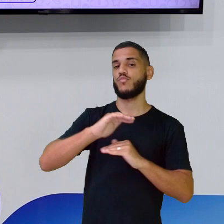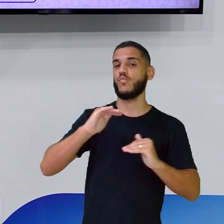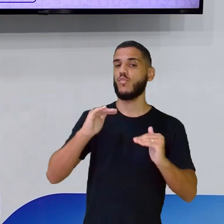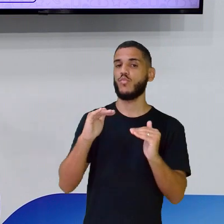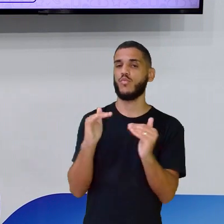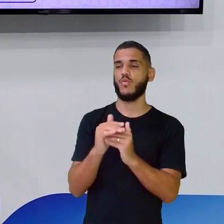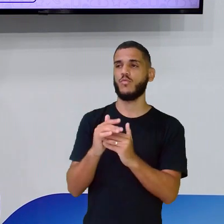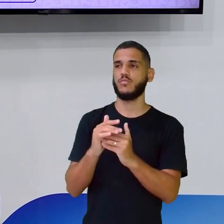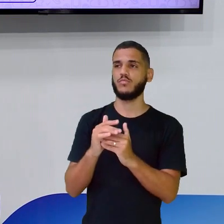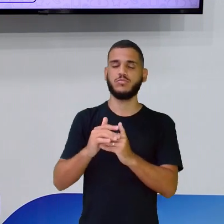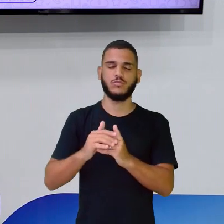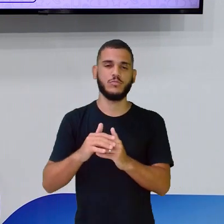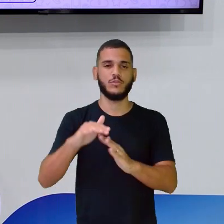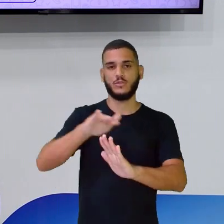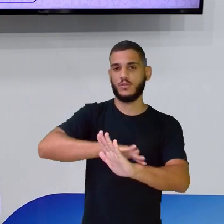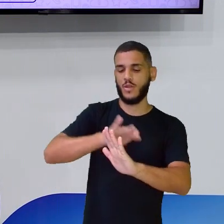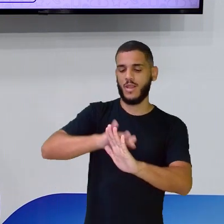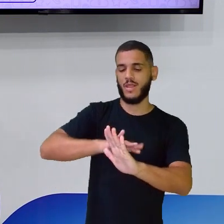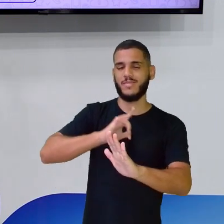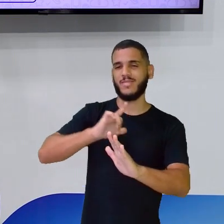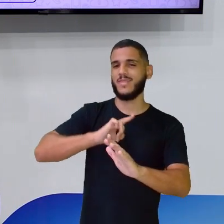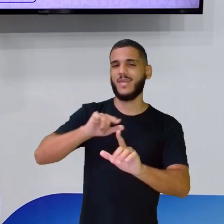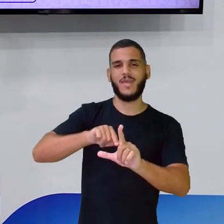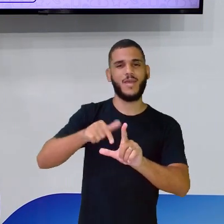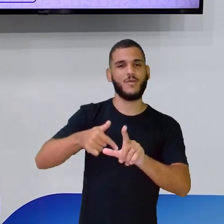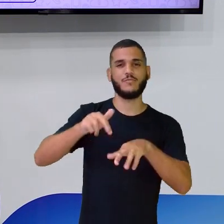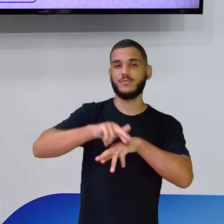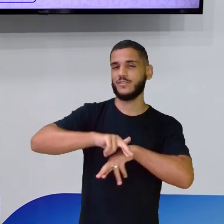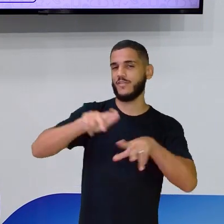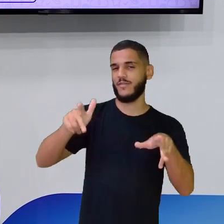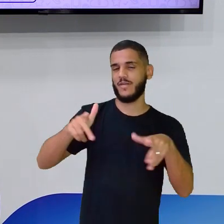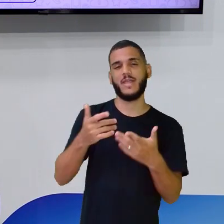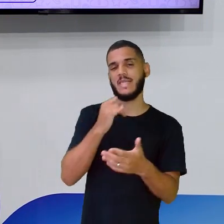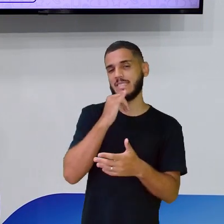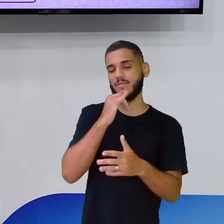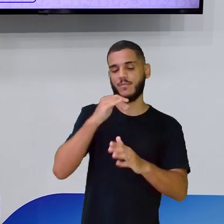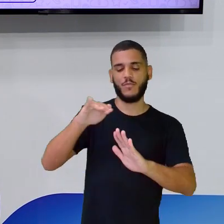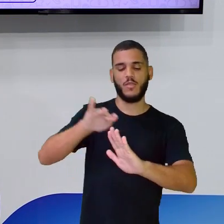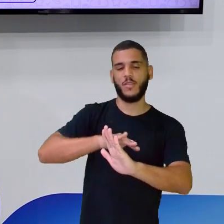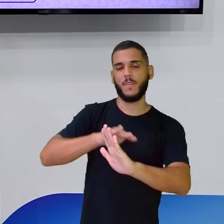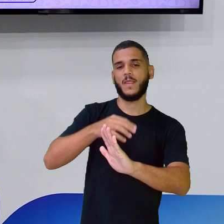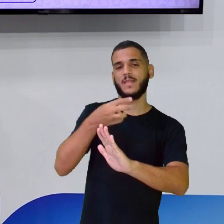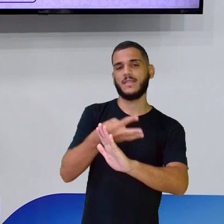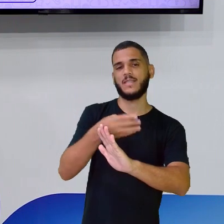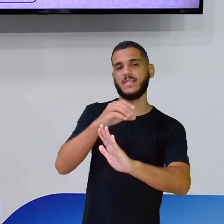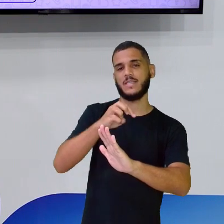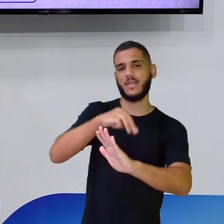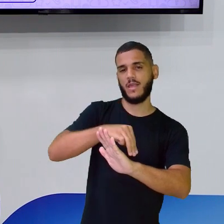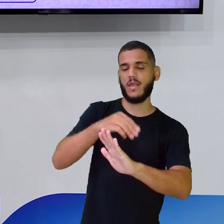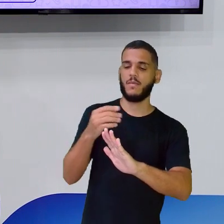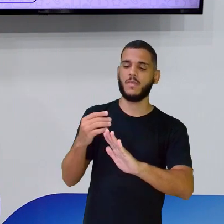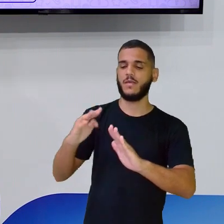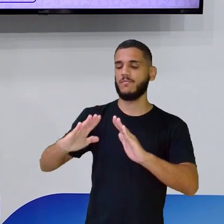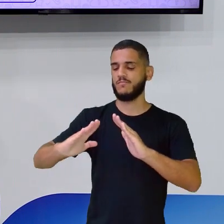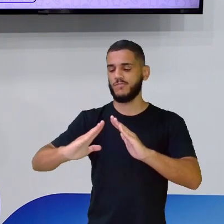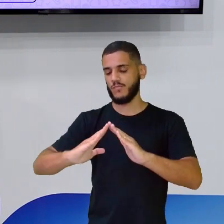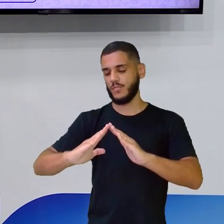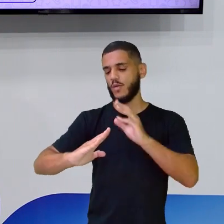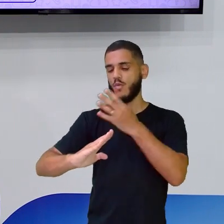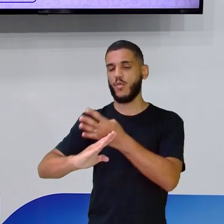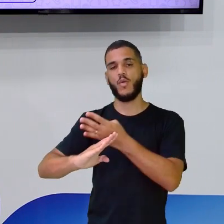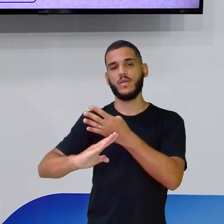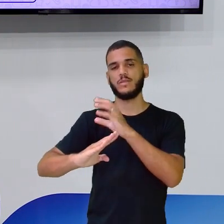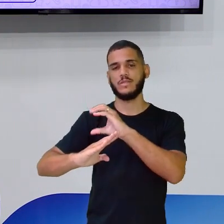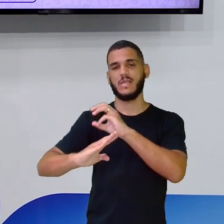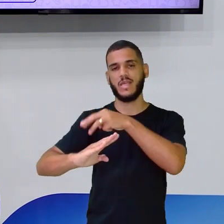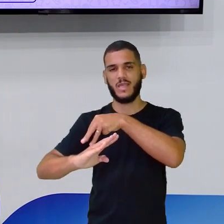medidas diferentes. É como se eu tivesse, por exemplo, um lado medindo 3 centímetros, um lado medindo 4 e outro lado